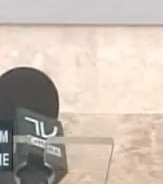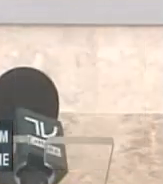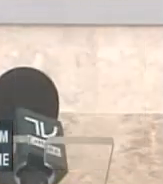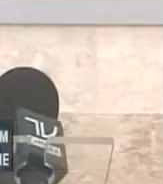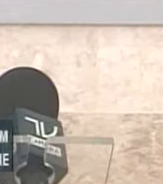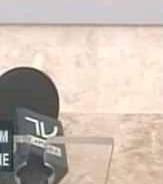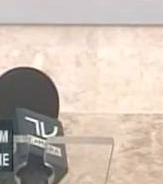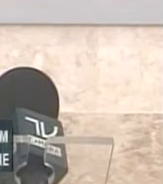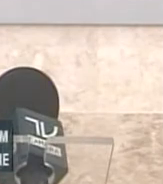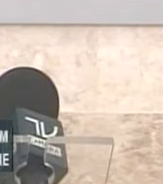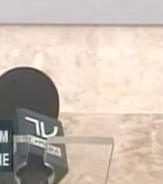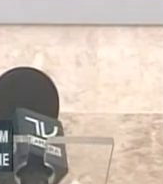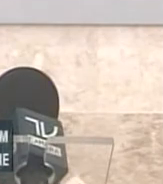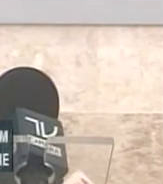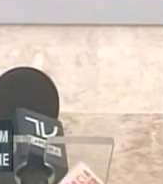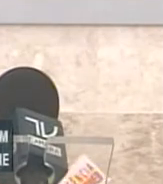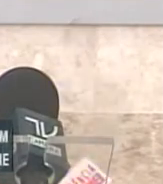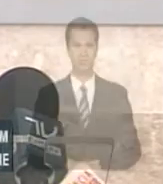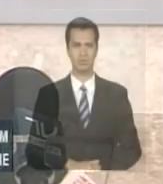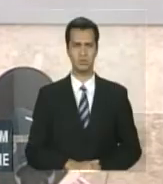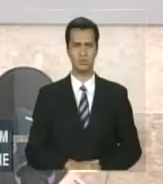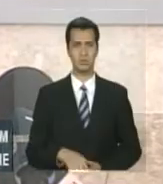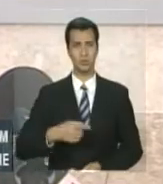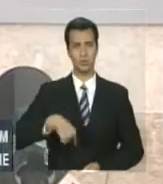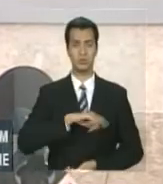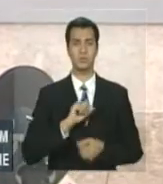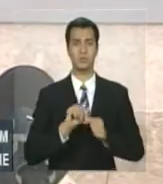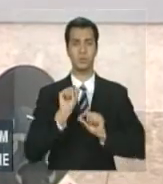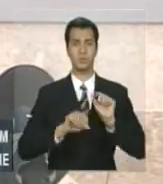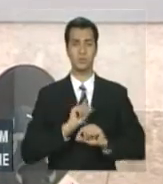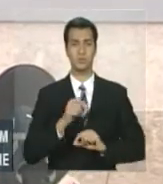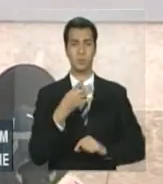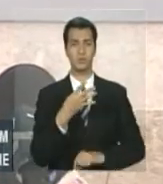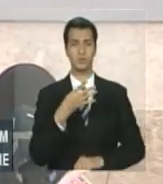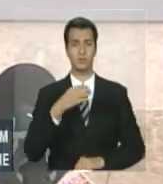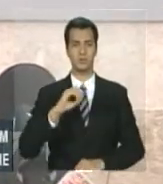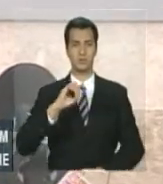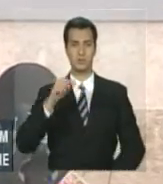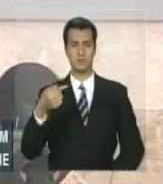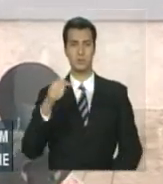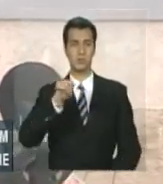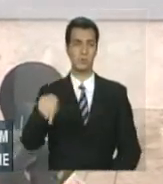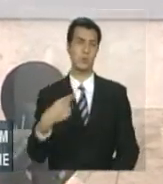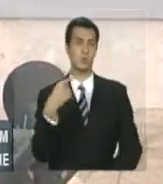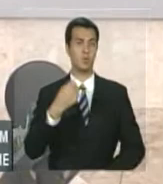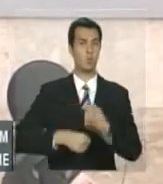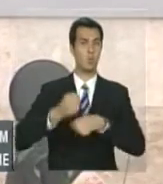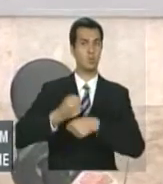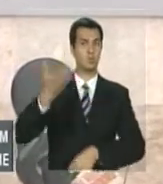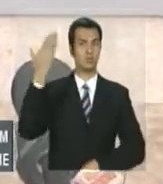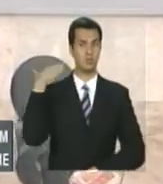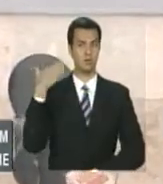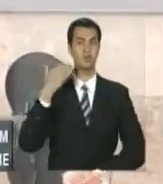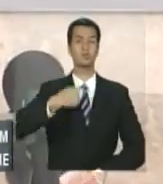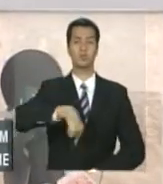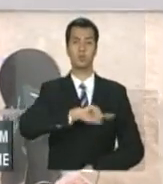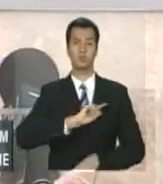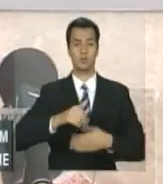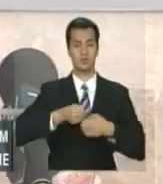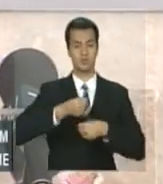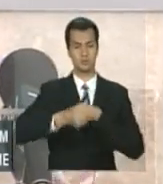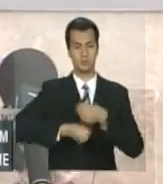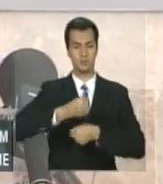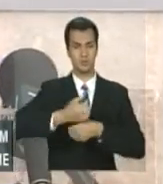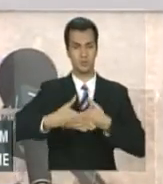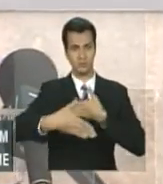em 2012, quantas já tem? São 400. Nós fizemos 407 mil o ano passado, 320 mil é a nossa perspectiva para